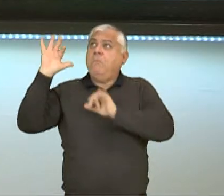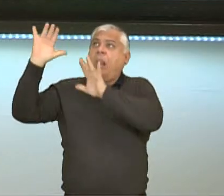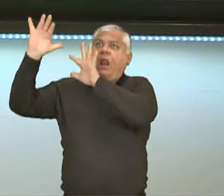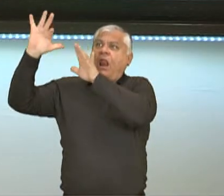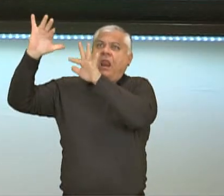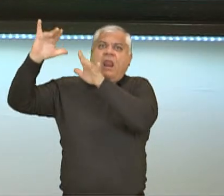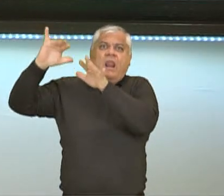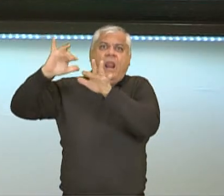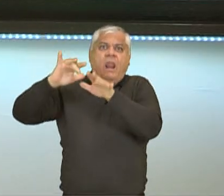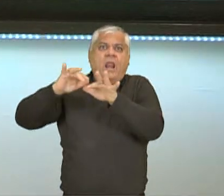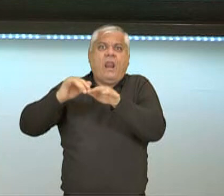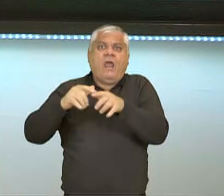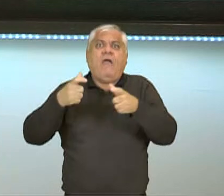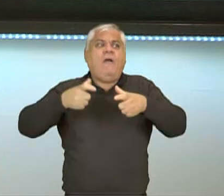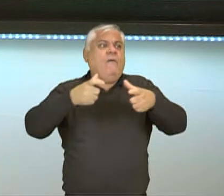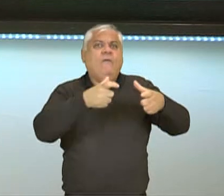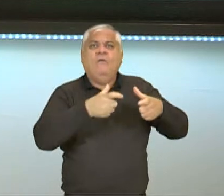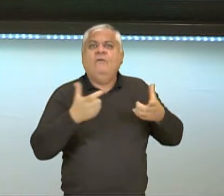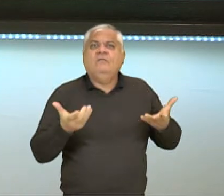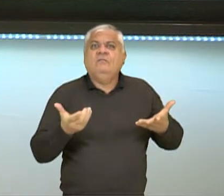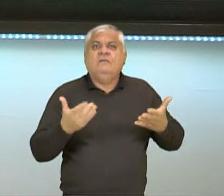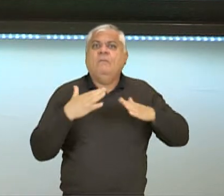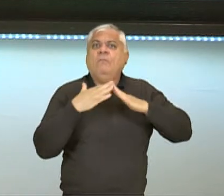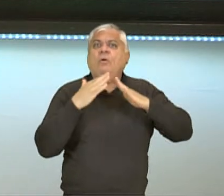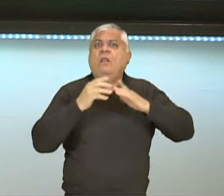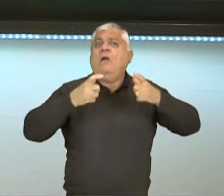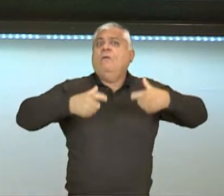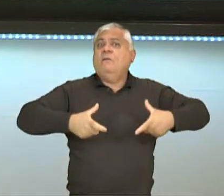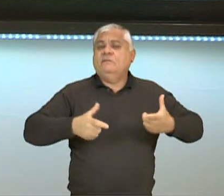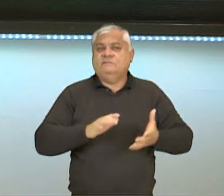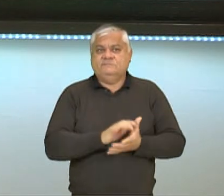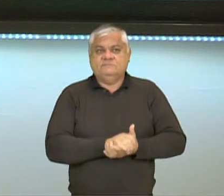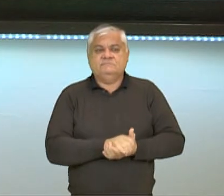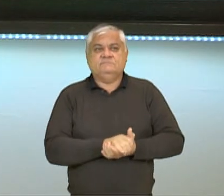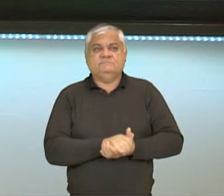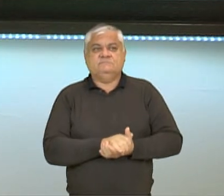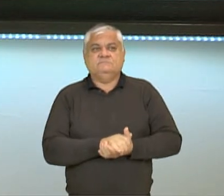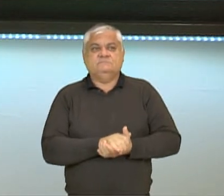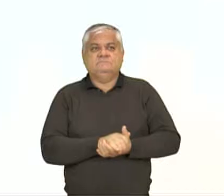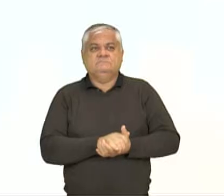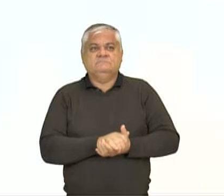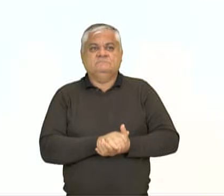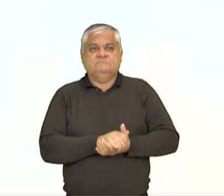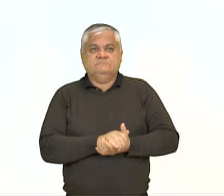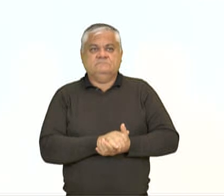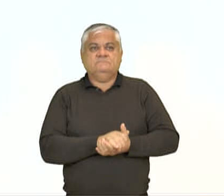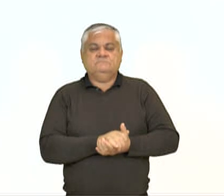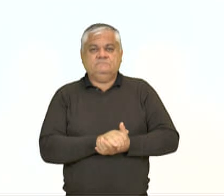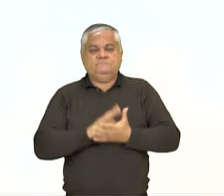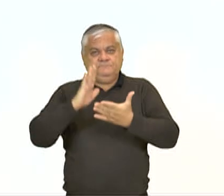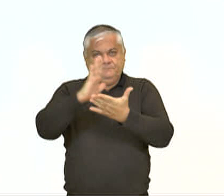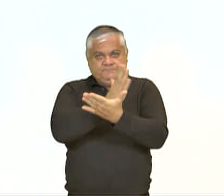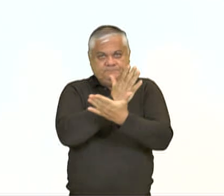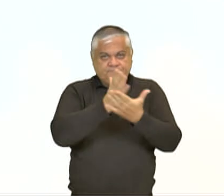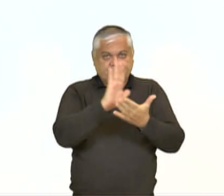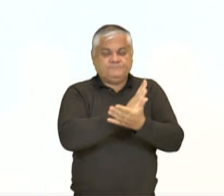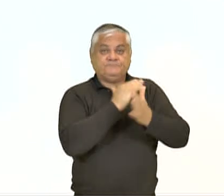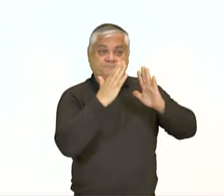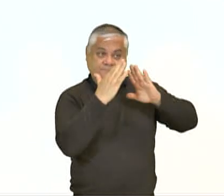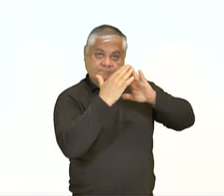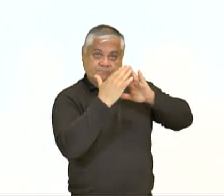portuguesa iria viver? Aonde é que eles iam se instalar? Bom, algumas casas elas vão